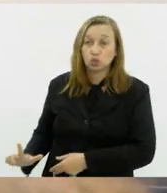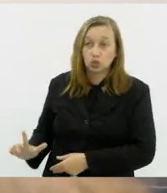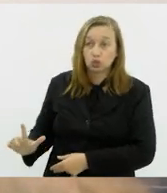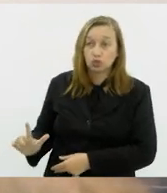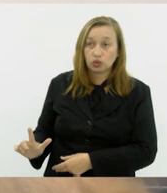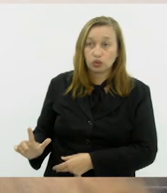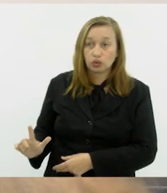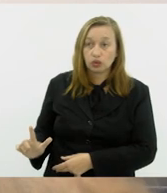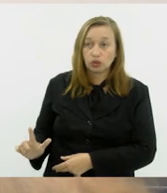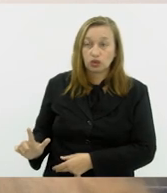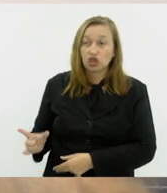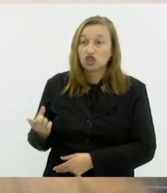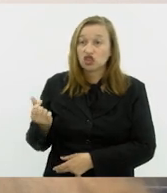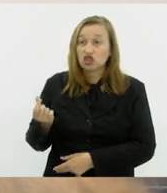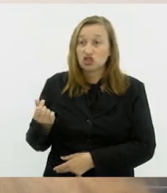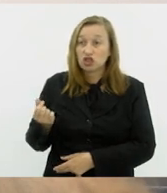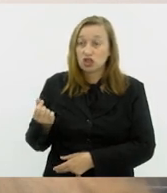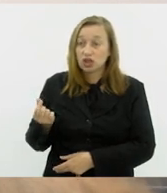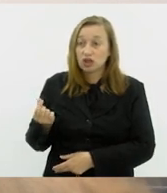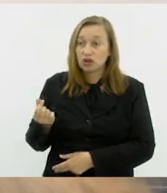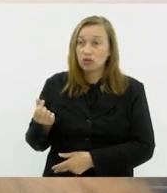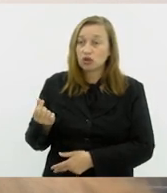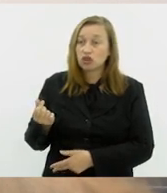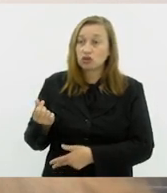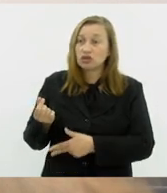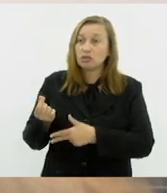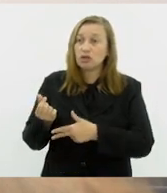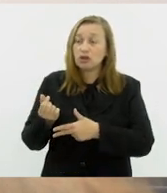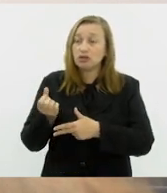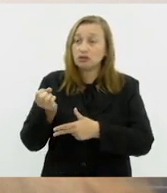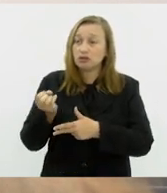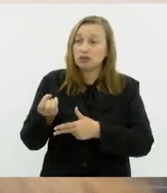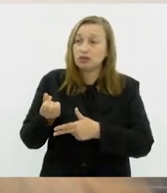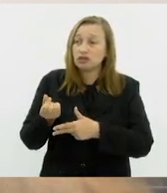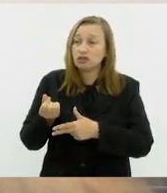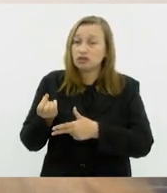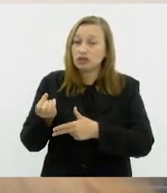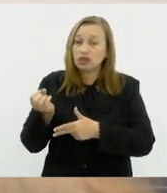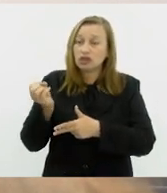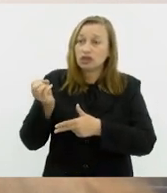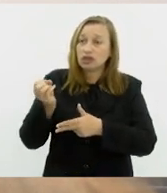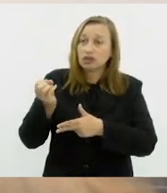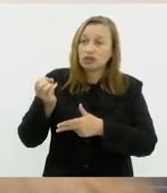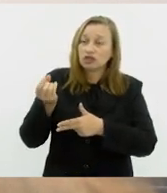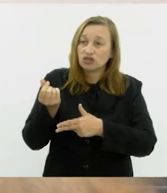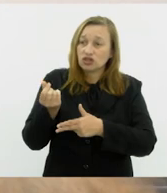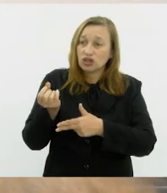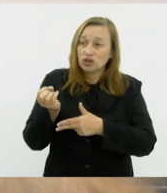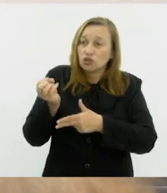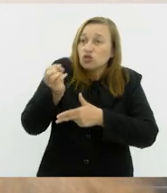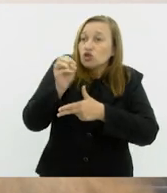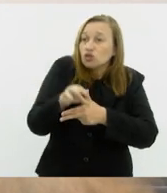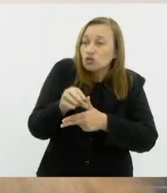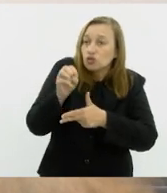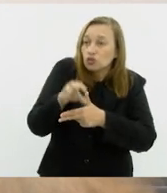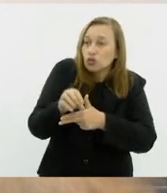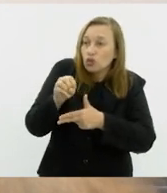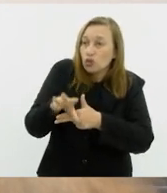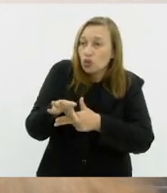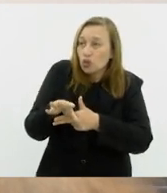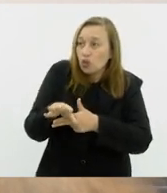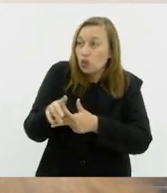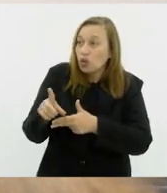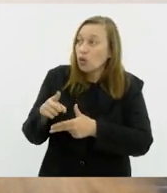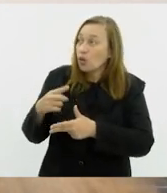que jogou dinheiro, foi filmado, tínhamos a identificação e ele está sendo autuado. Então, desde